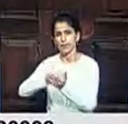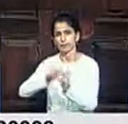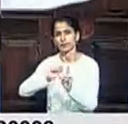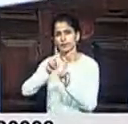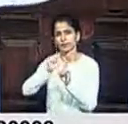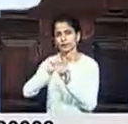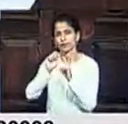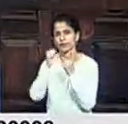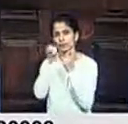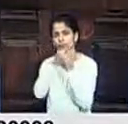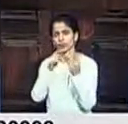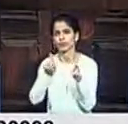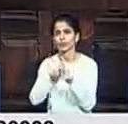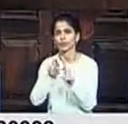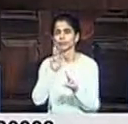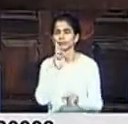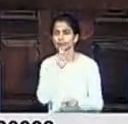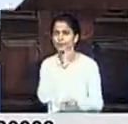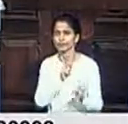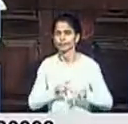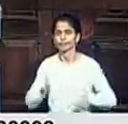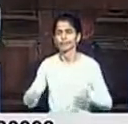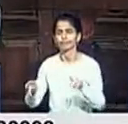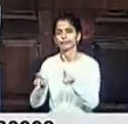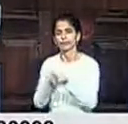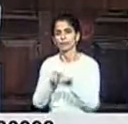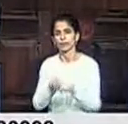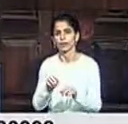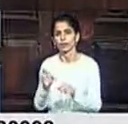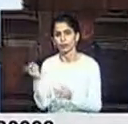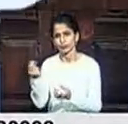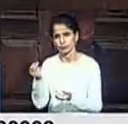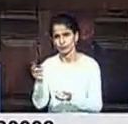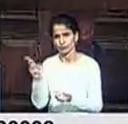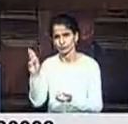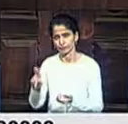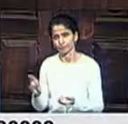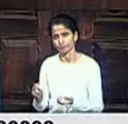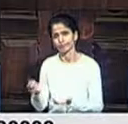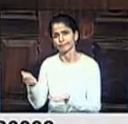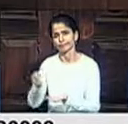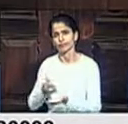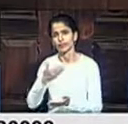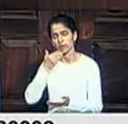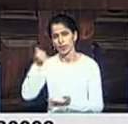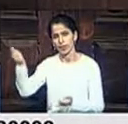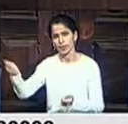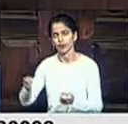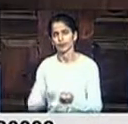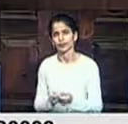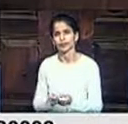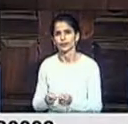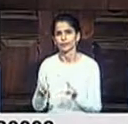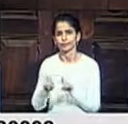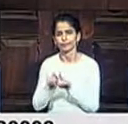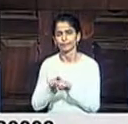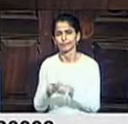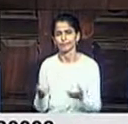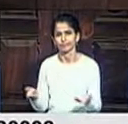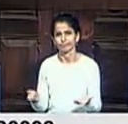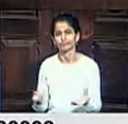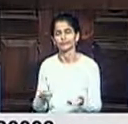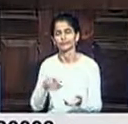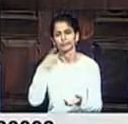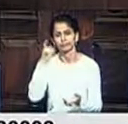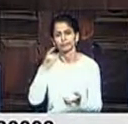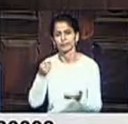o restaurante popular, o Renda Melhor, né, que é um projeto, se não me engano, do tempo do deputado Zaqueu Teixeira,